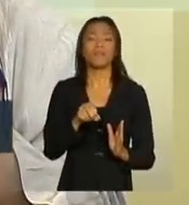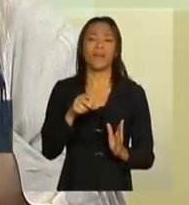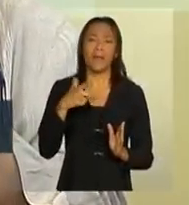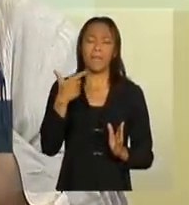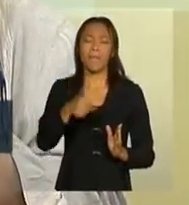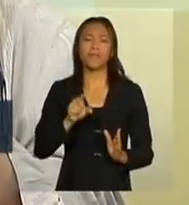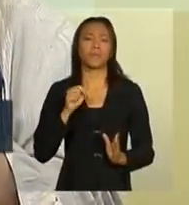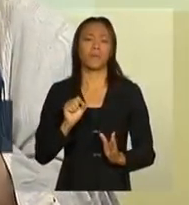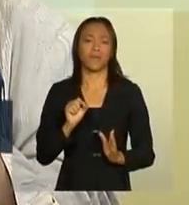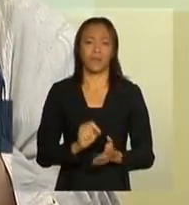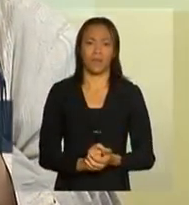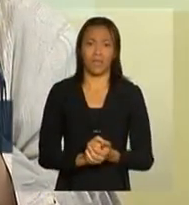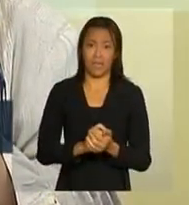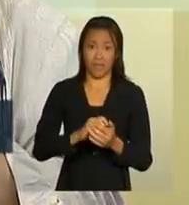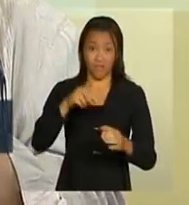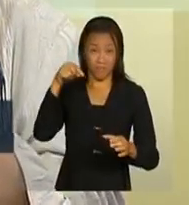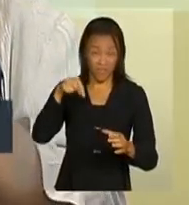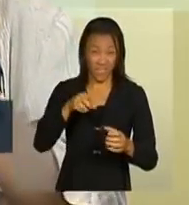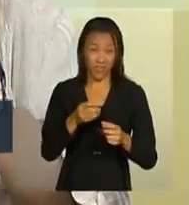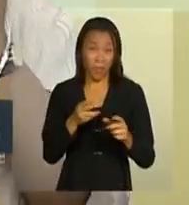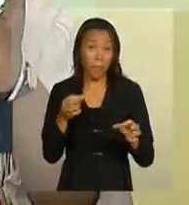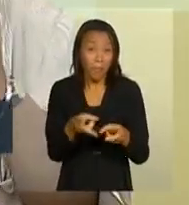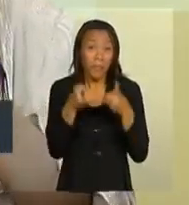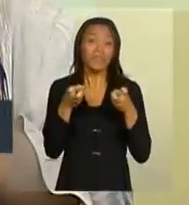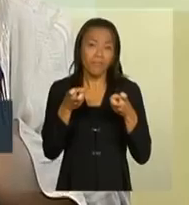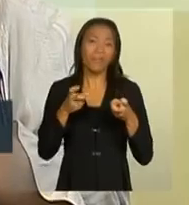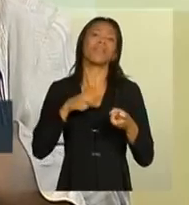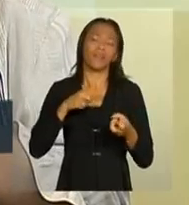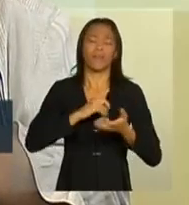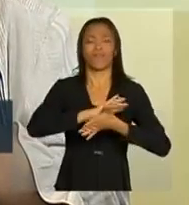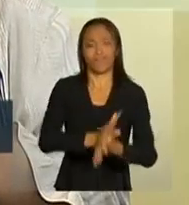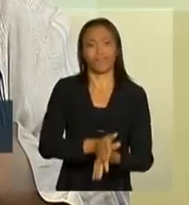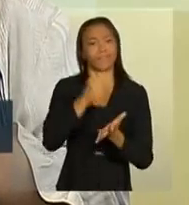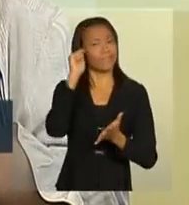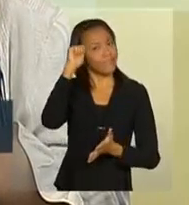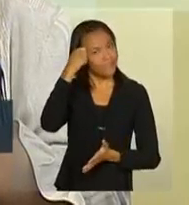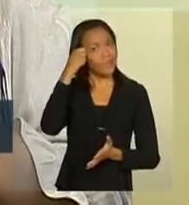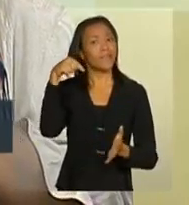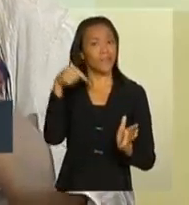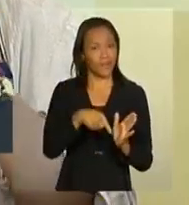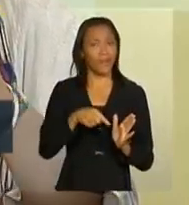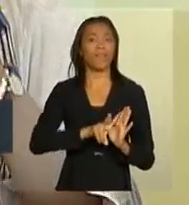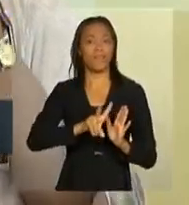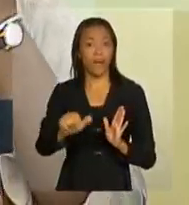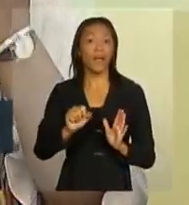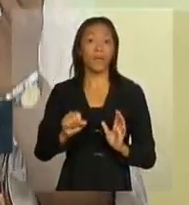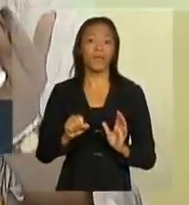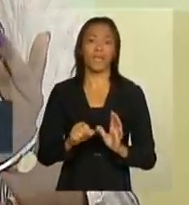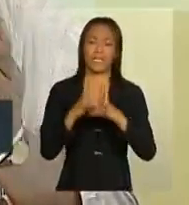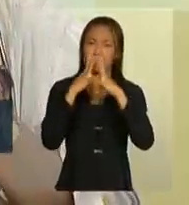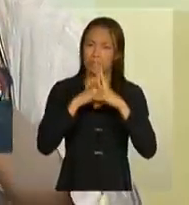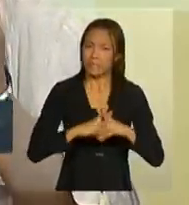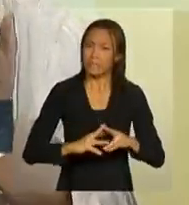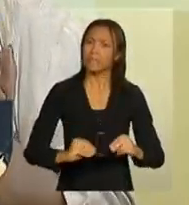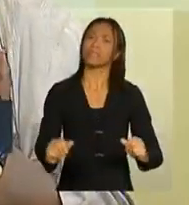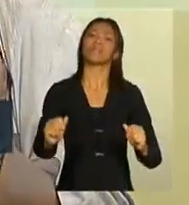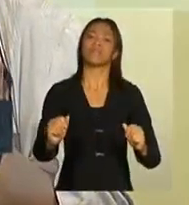profunda eh do racismo, que é exatamente essa capacidade que ele tem de desumanizar